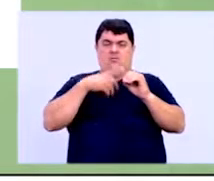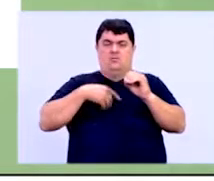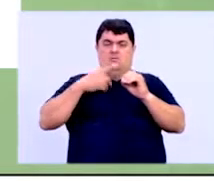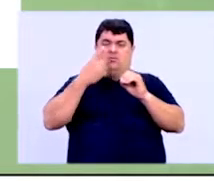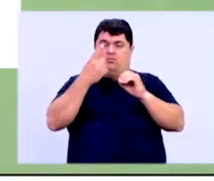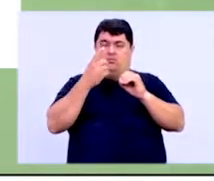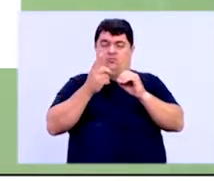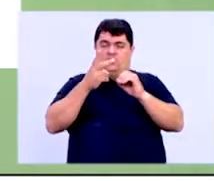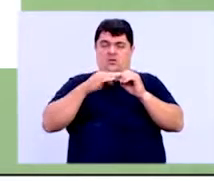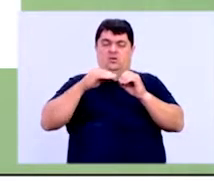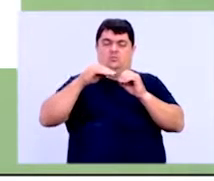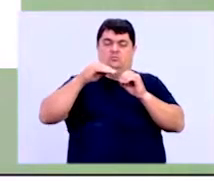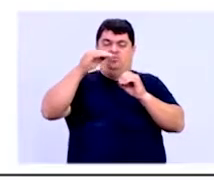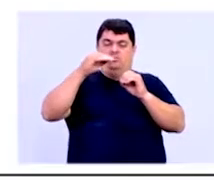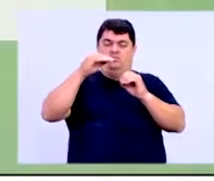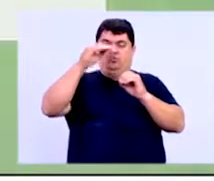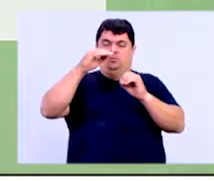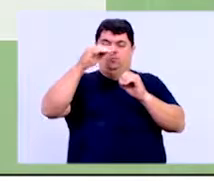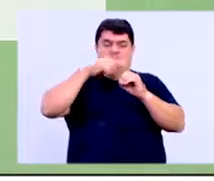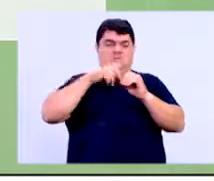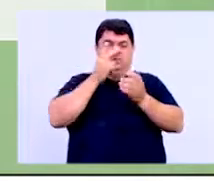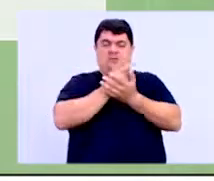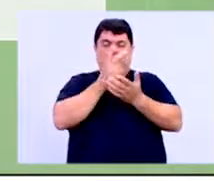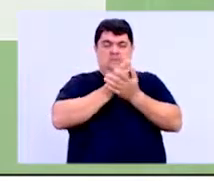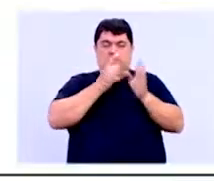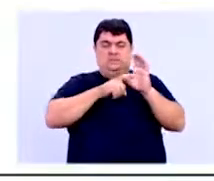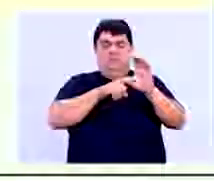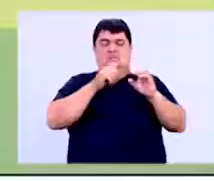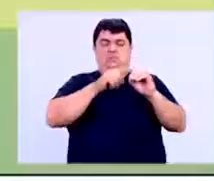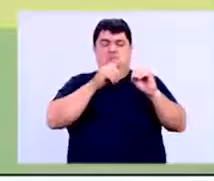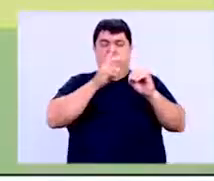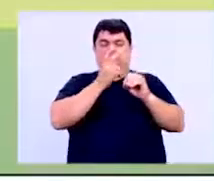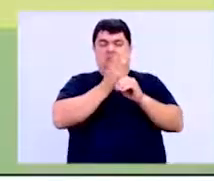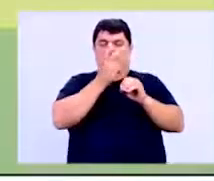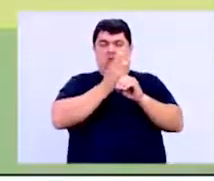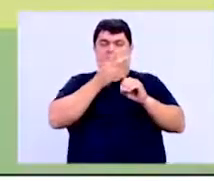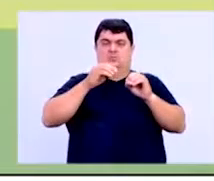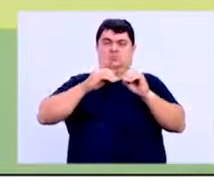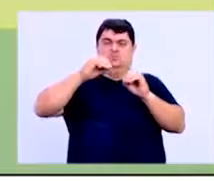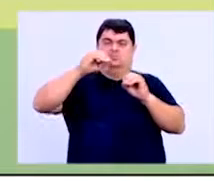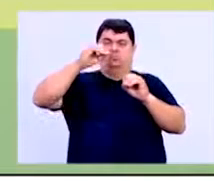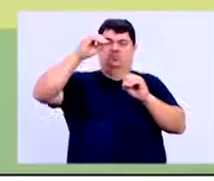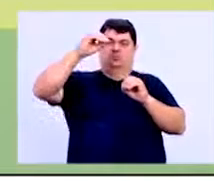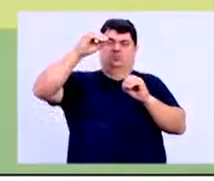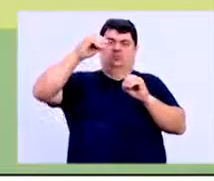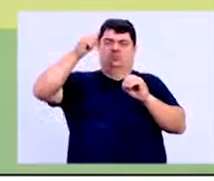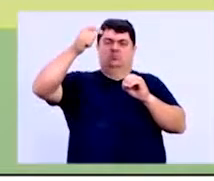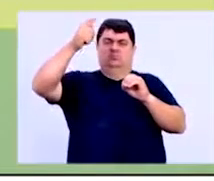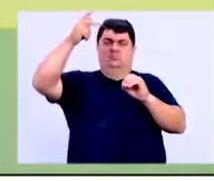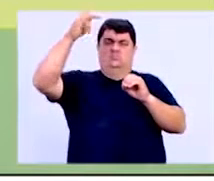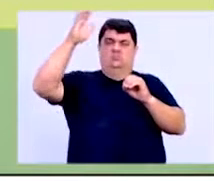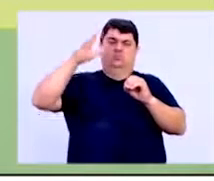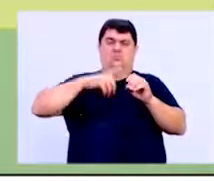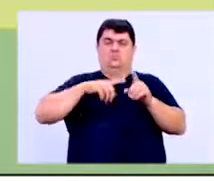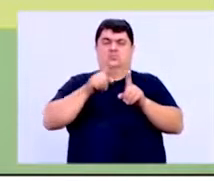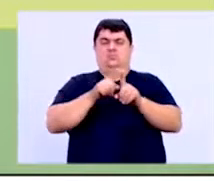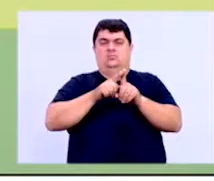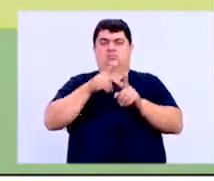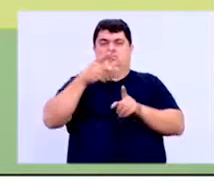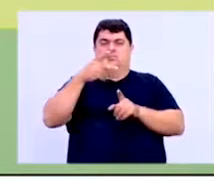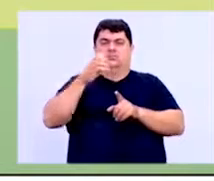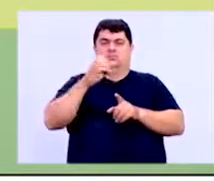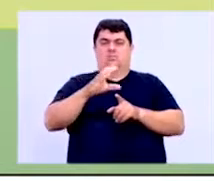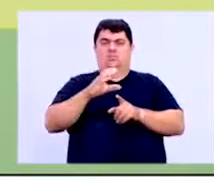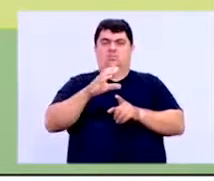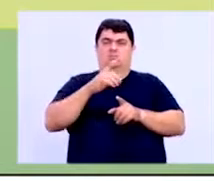lucro. Exatamente, a alegria de todos é lucro. E o PEC do valor. O que é o PEC do